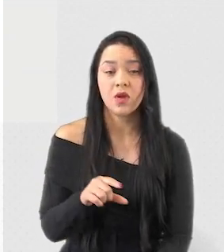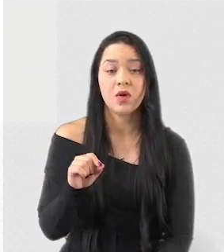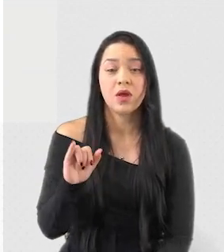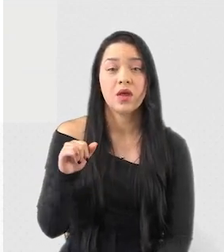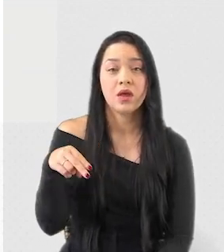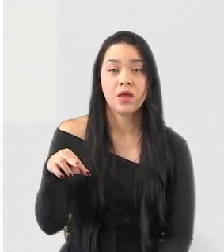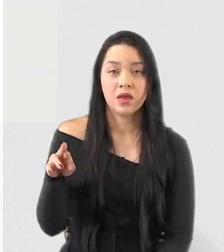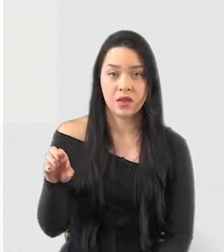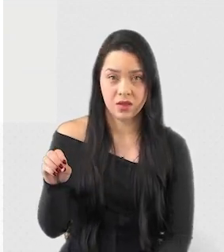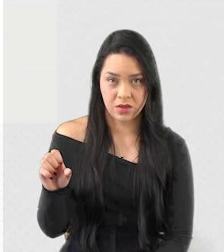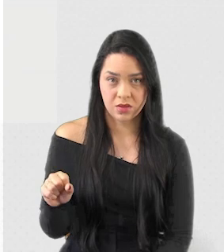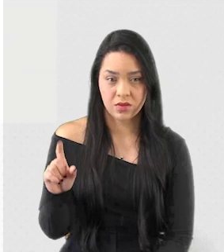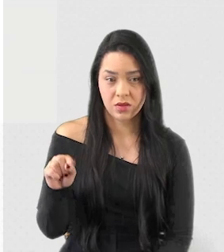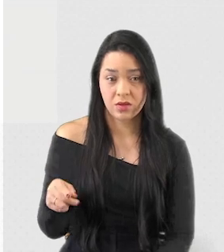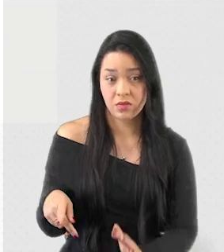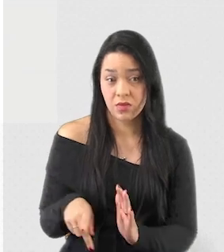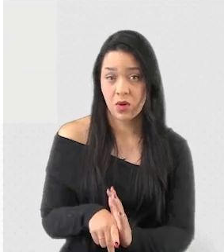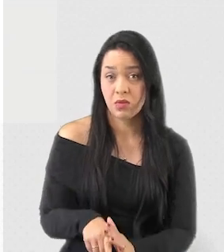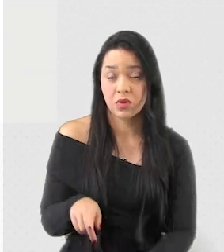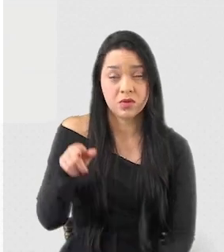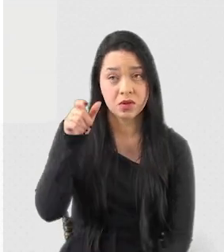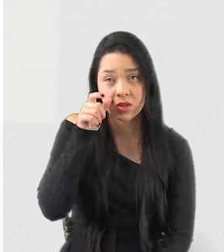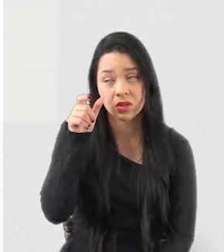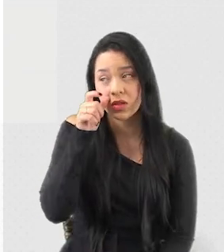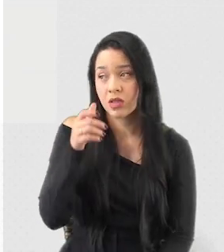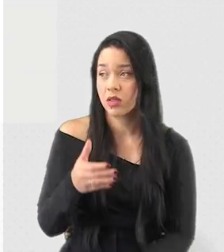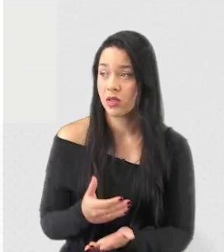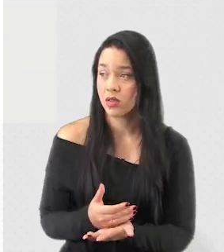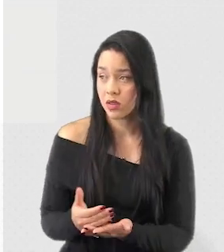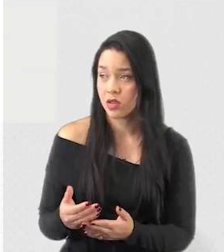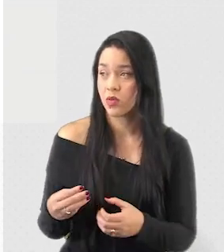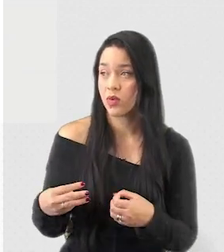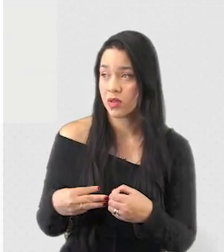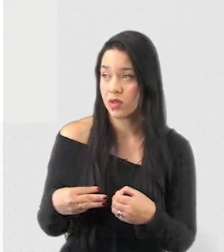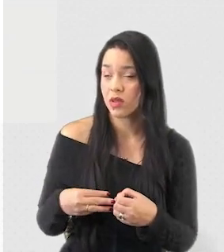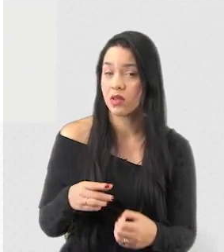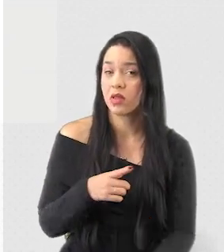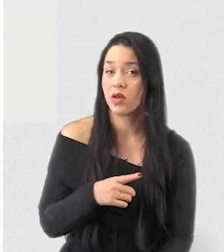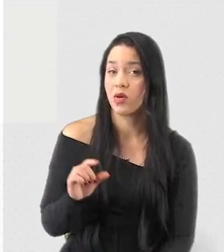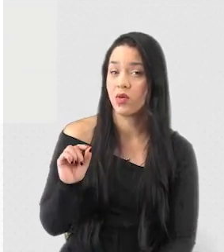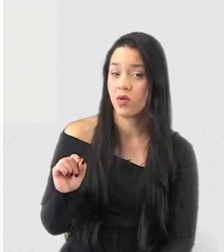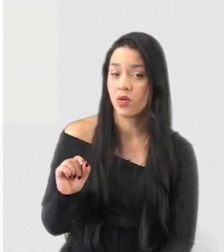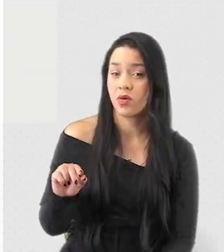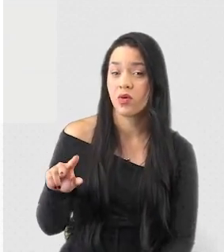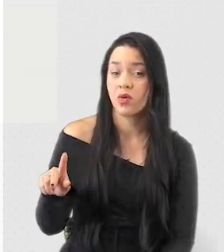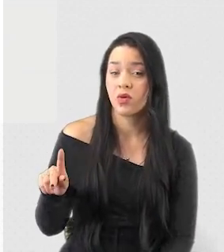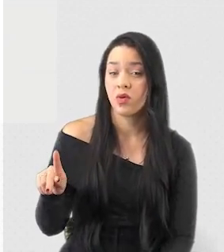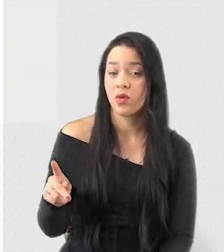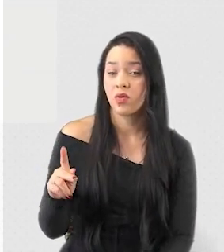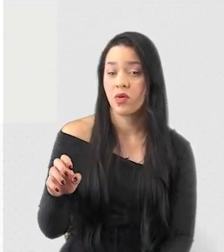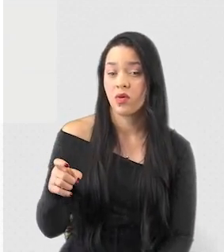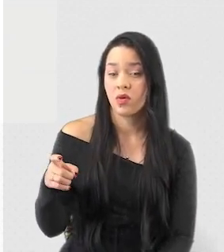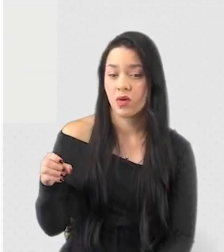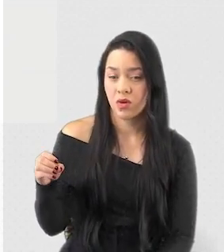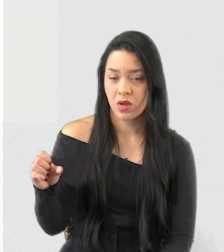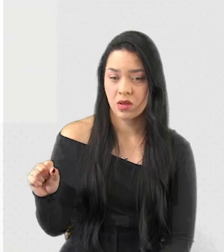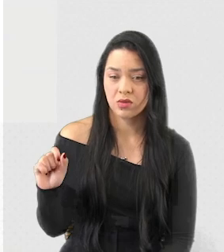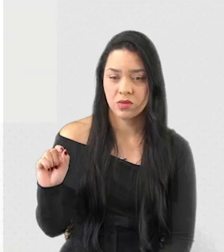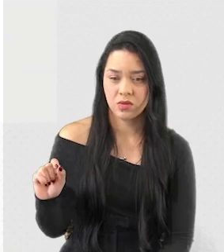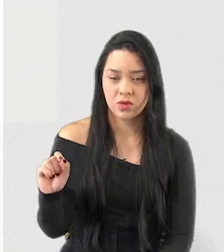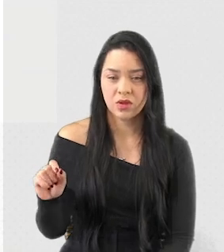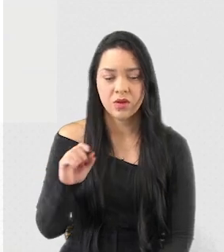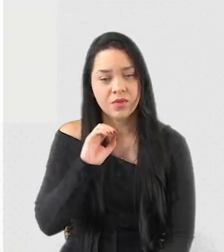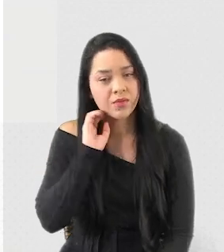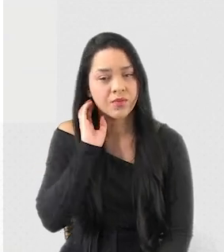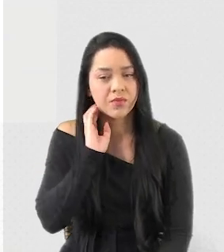introns, tá? Que são partes que não são interessantes inicialmente para a célula, e nós temos os exons, que são as partes, pessoal, aqui, ó, por